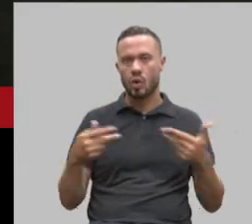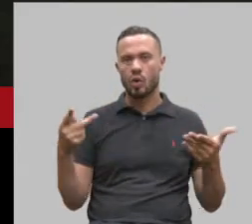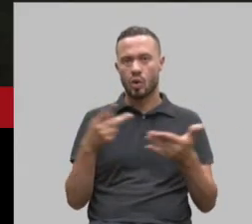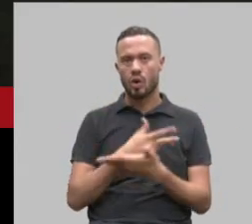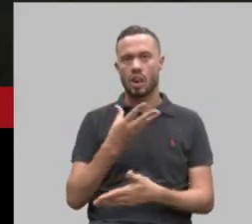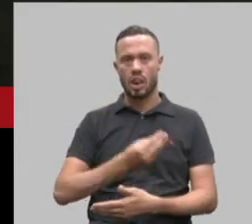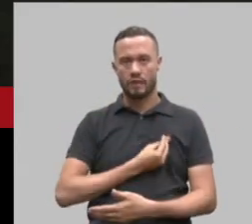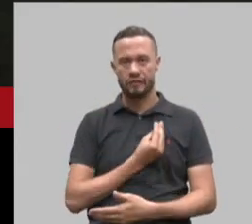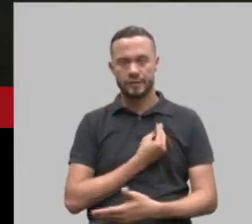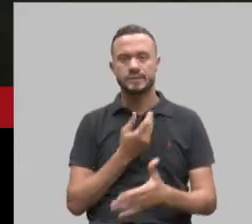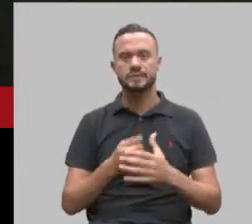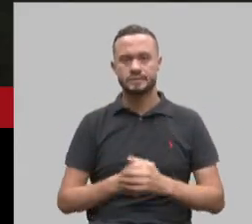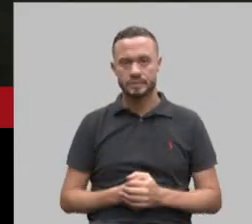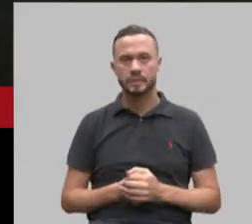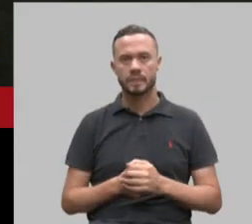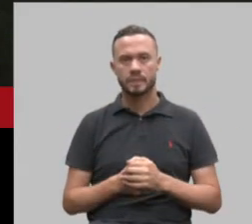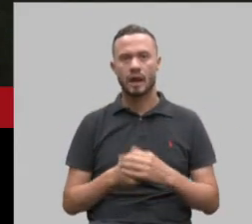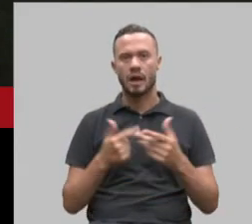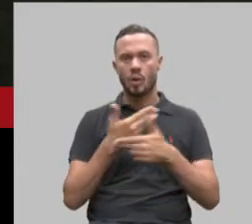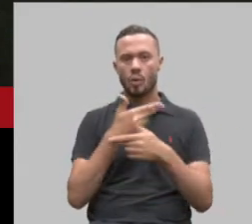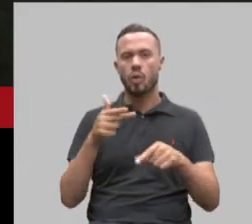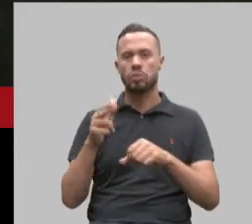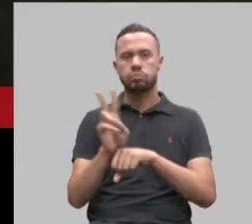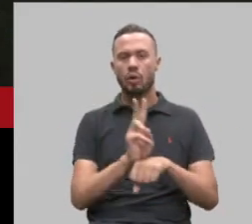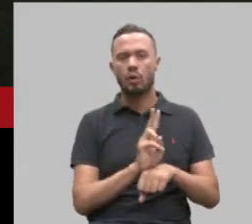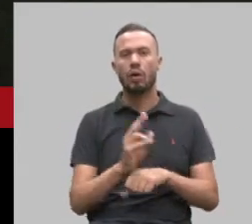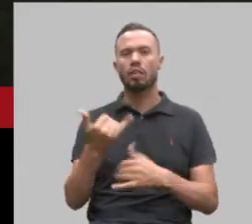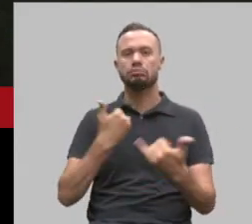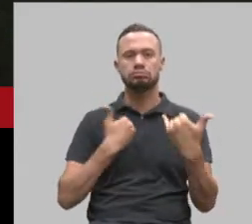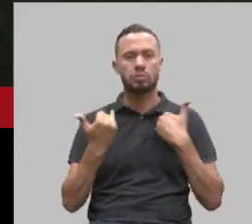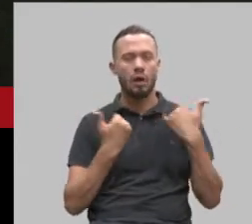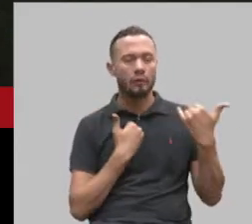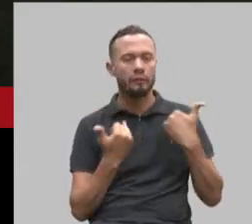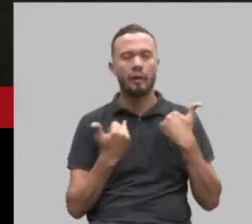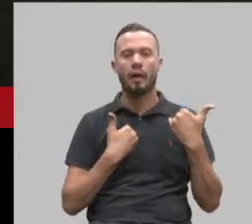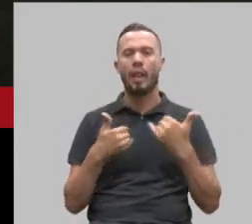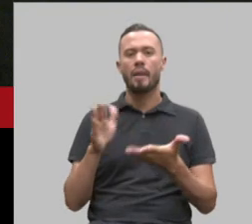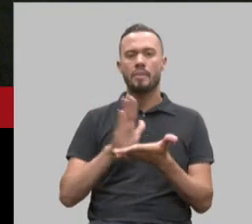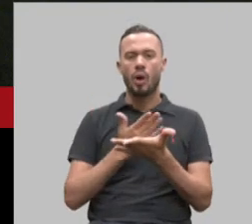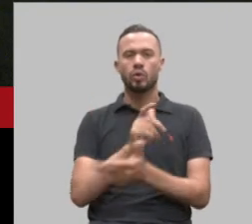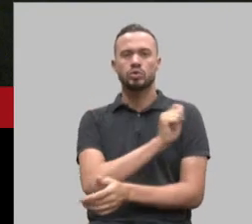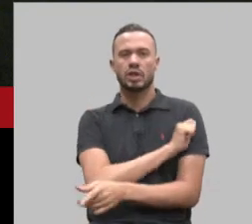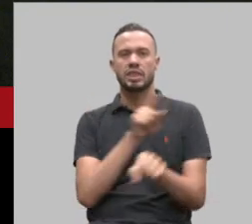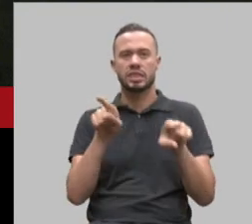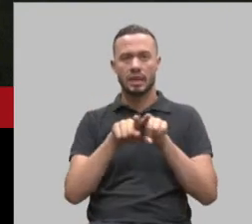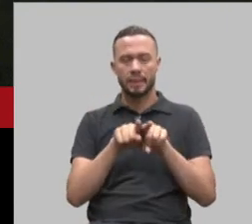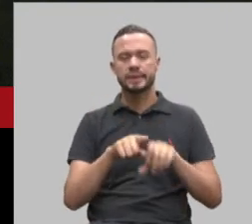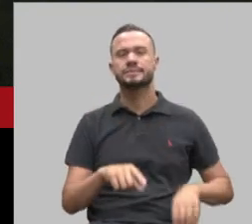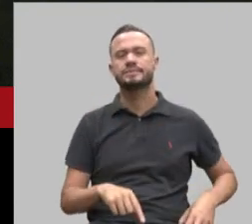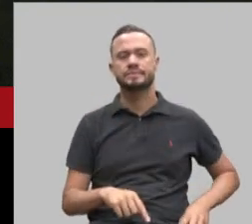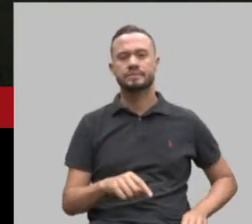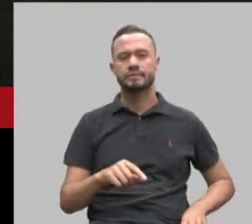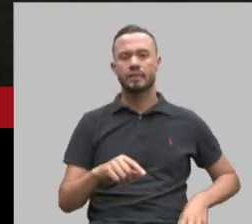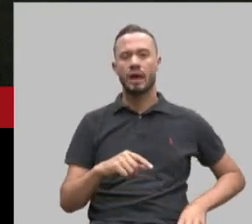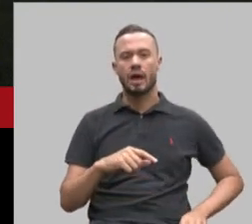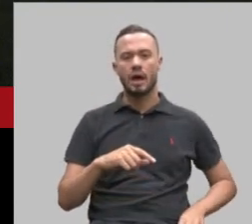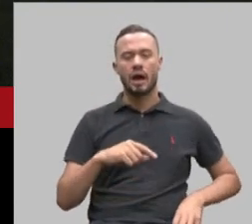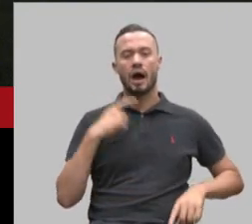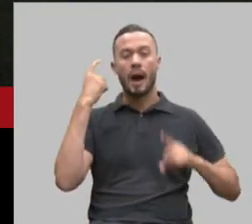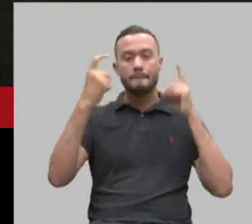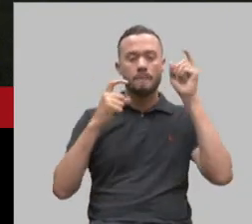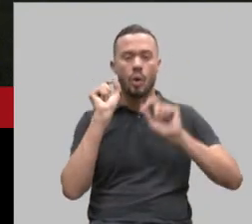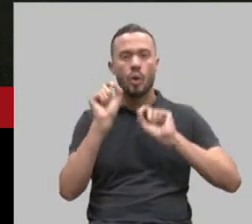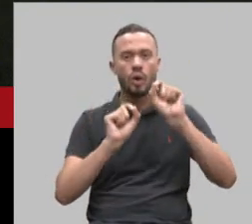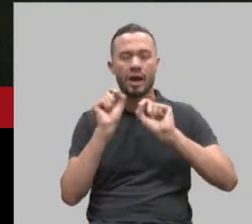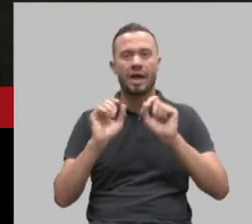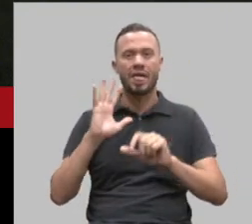agora tá alguns coordenadores estão nos procurando alguns estudantes também E a nossa preocupação é com o tempo que